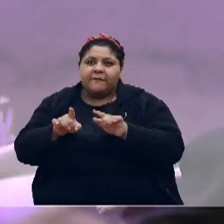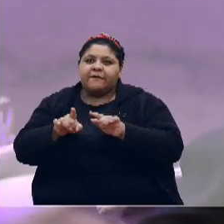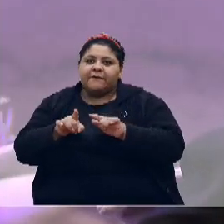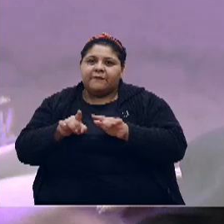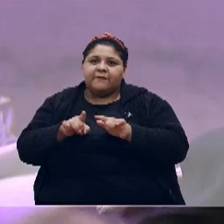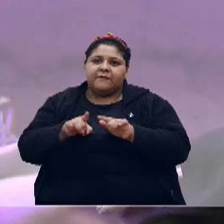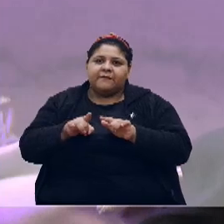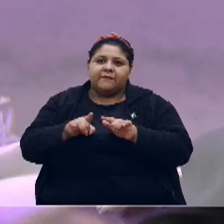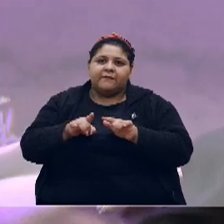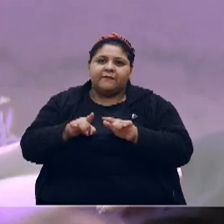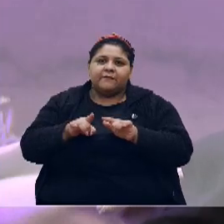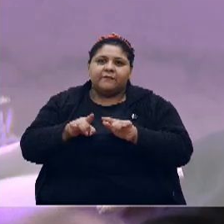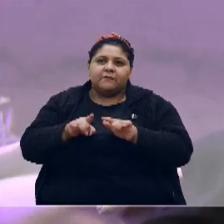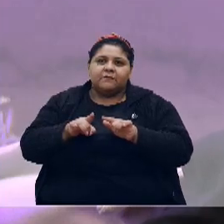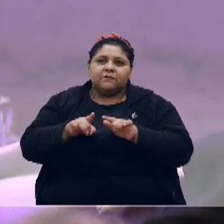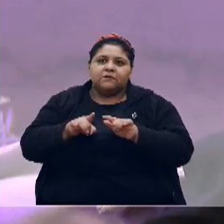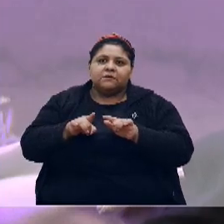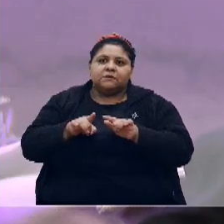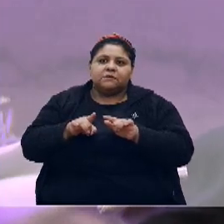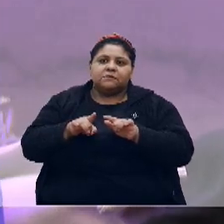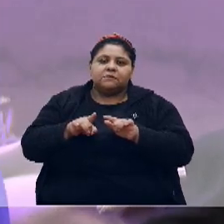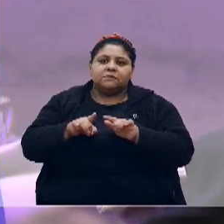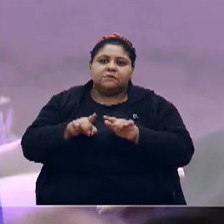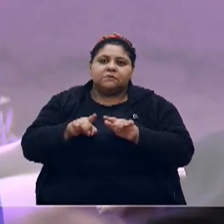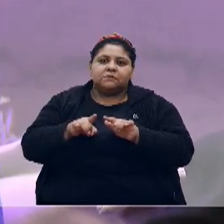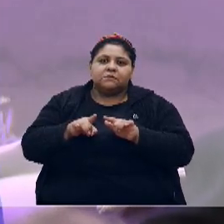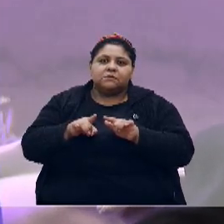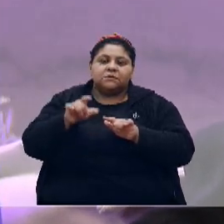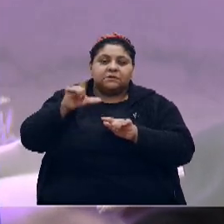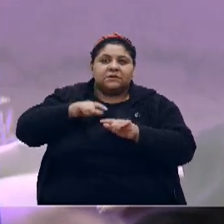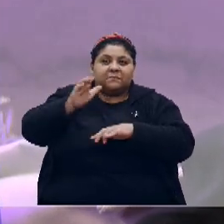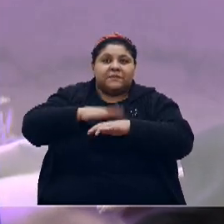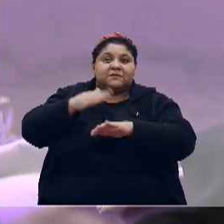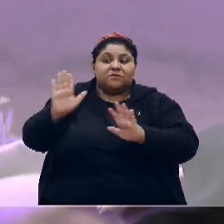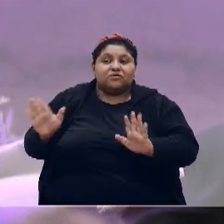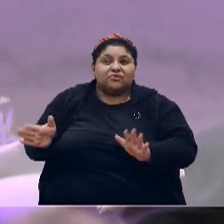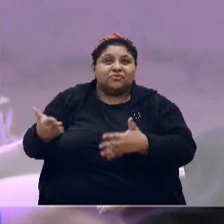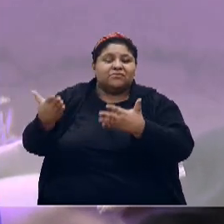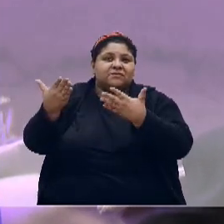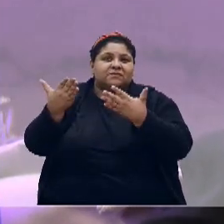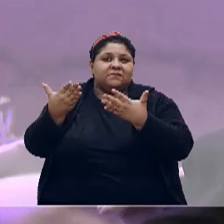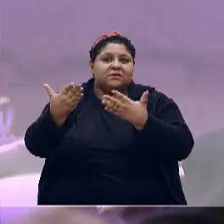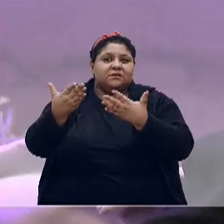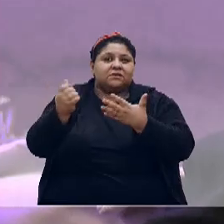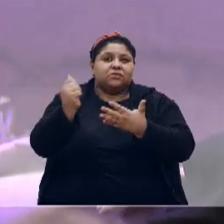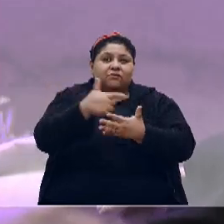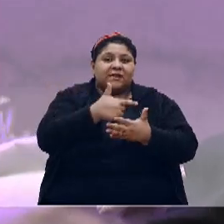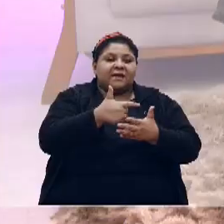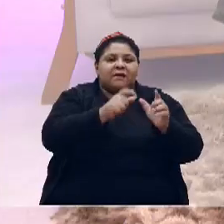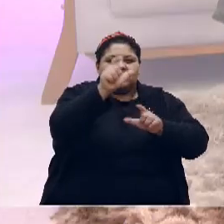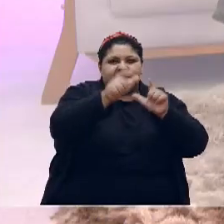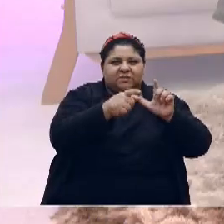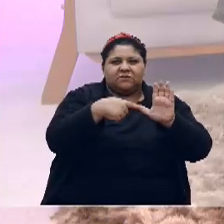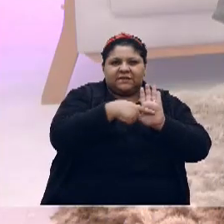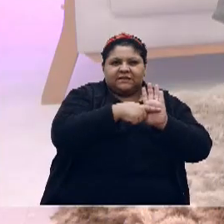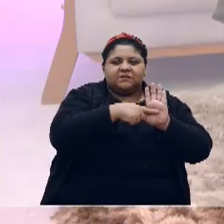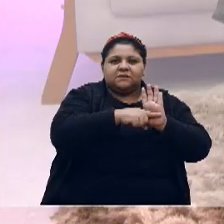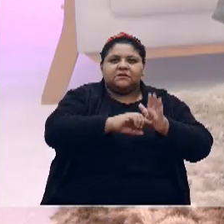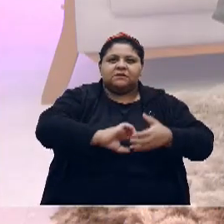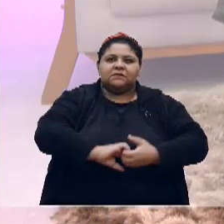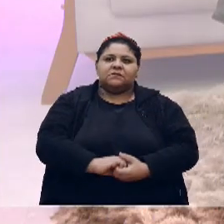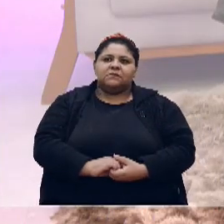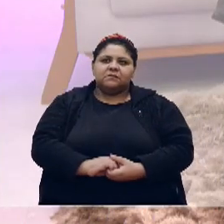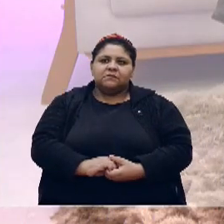bem mais coisas que te levantam, né, do que negativas. Porque eu acho que a gente escuta, tem um